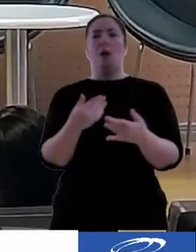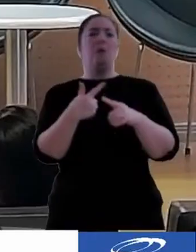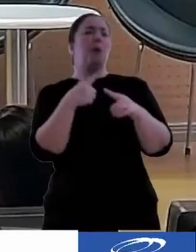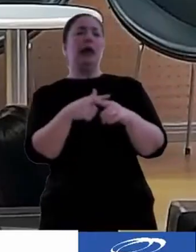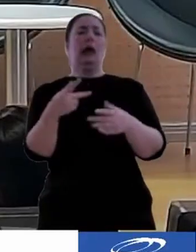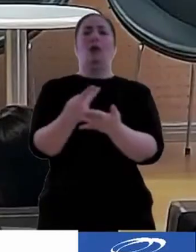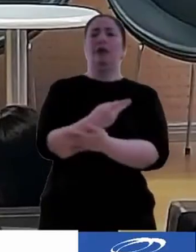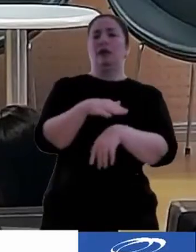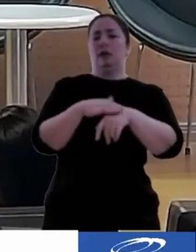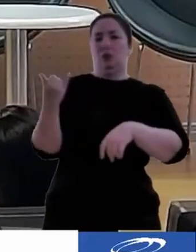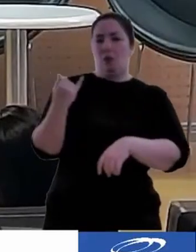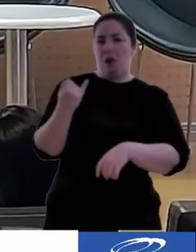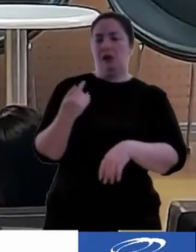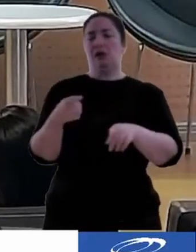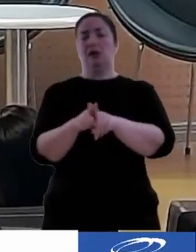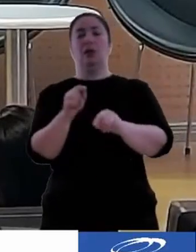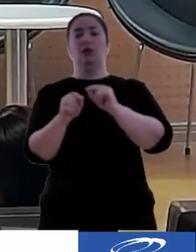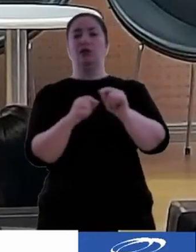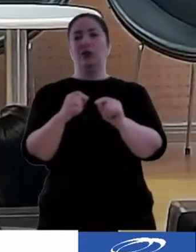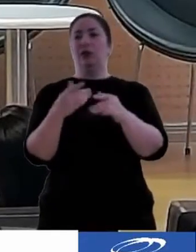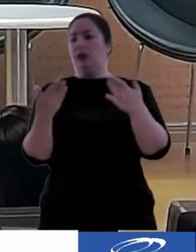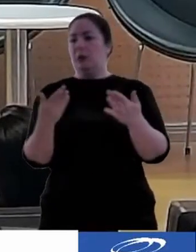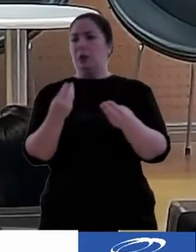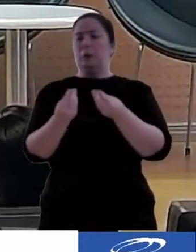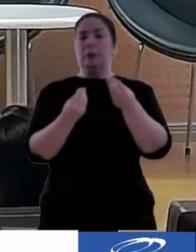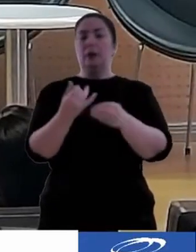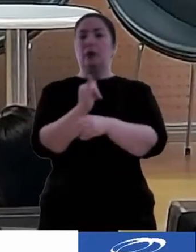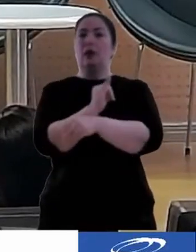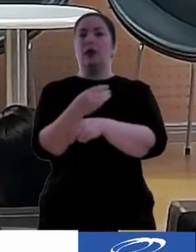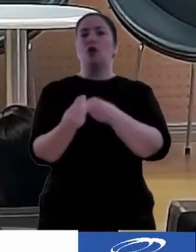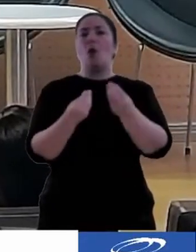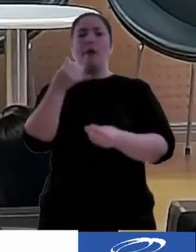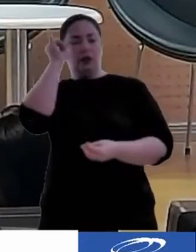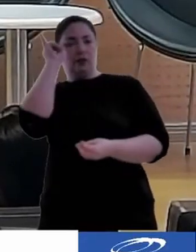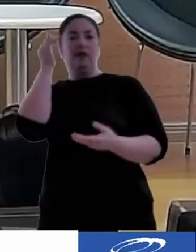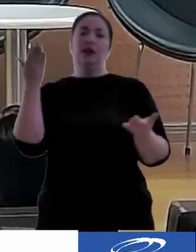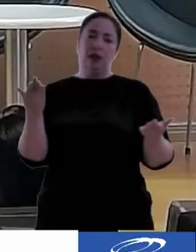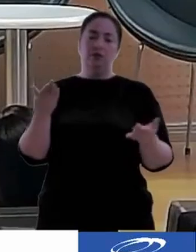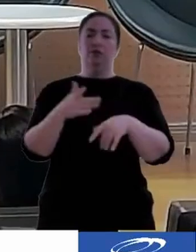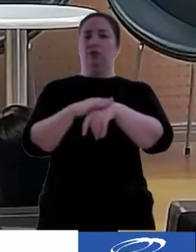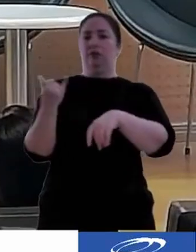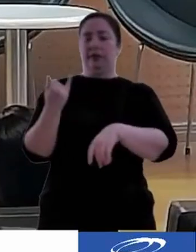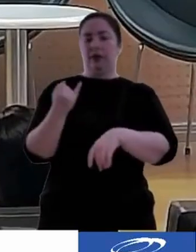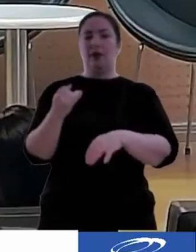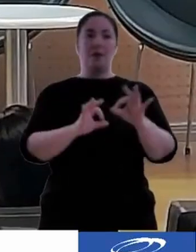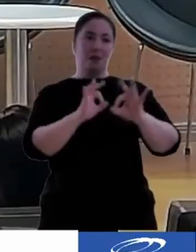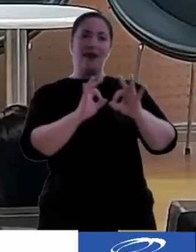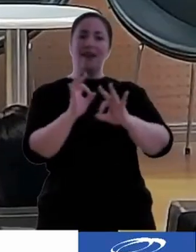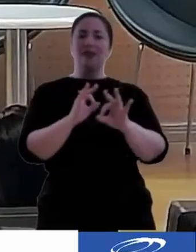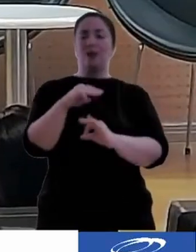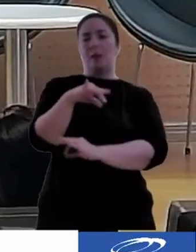vão nos guiar no que a gente vai fazer para poder prevenir essas infecções. Então, a gente está preparando a programação com